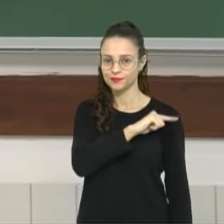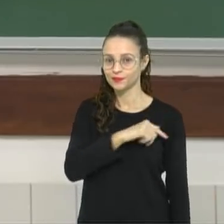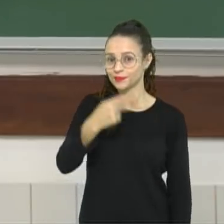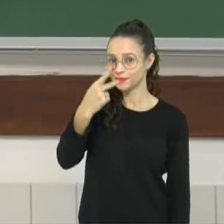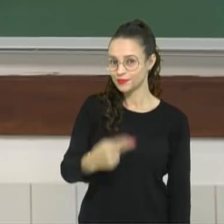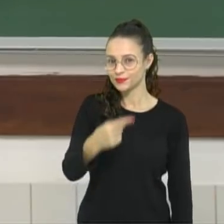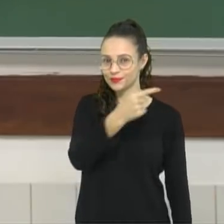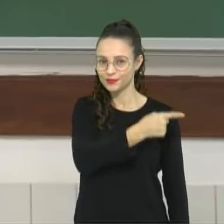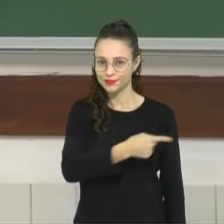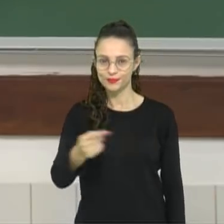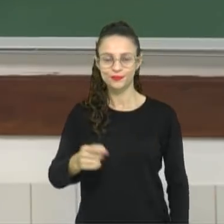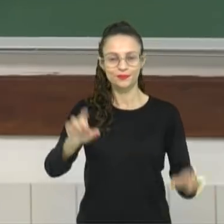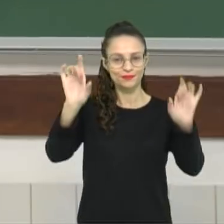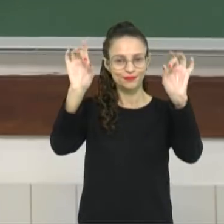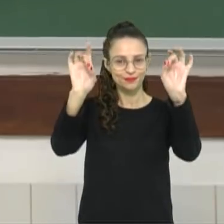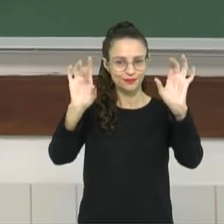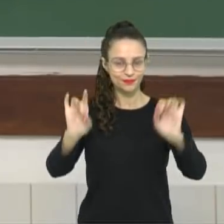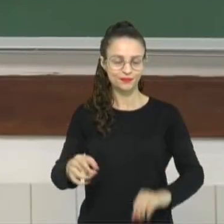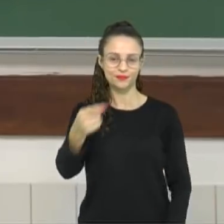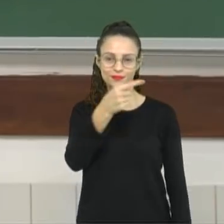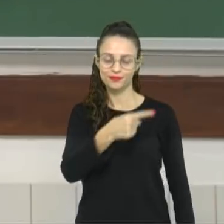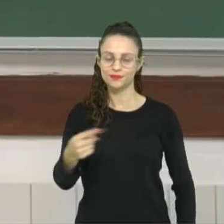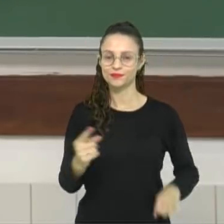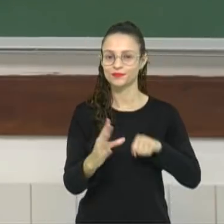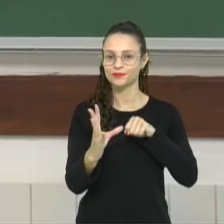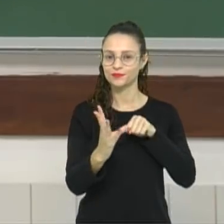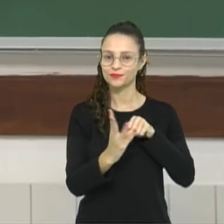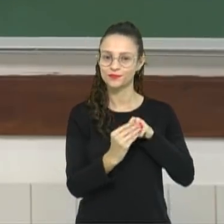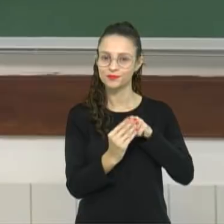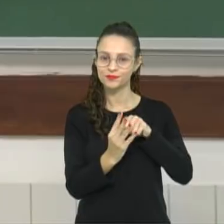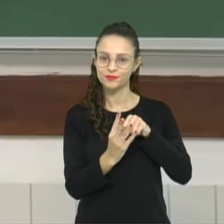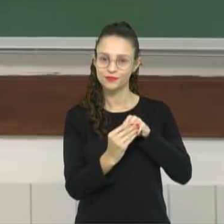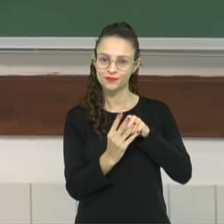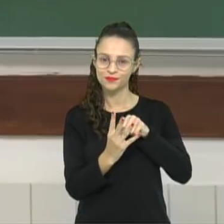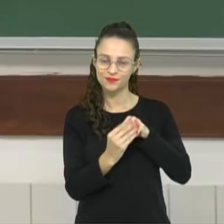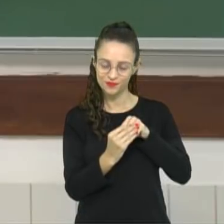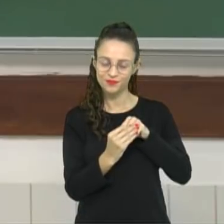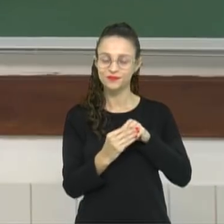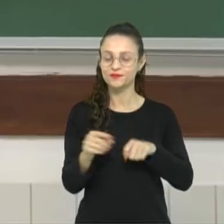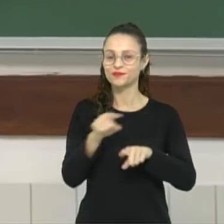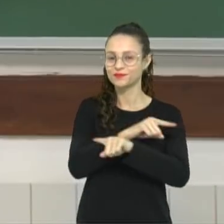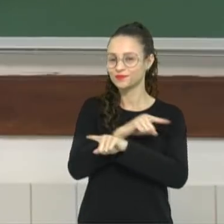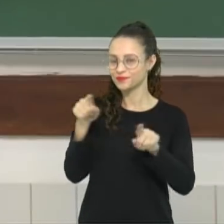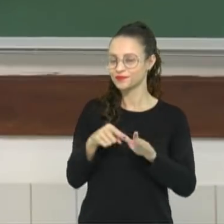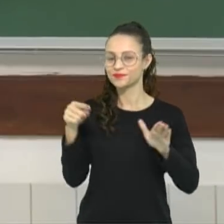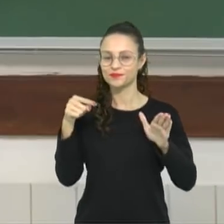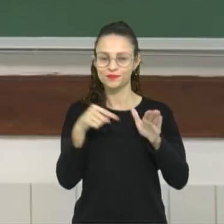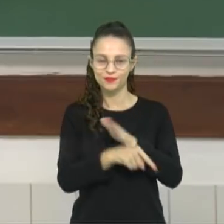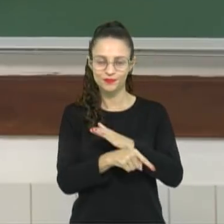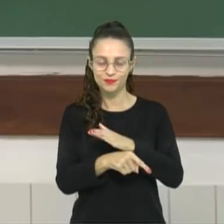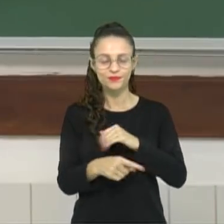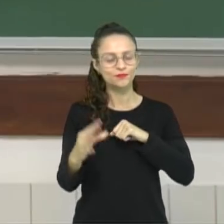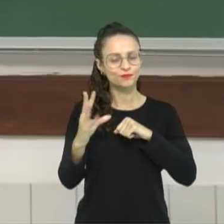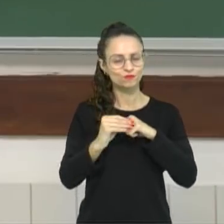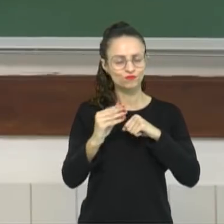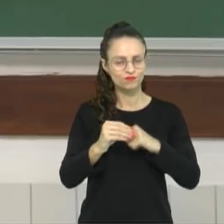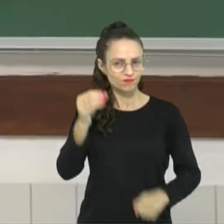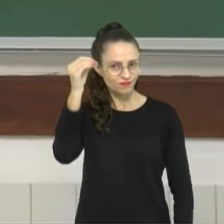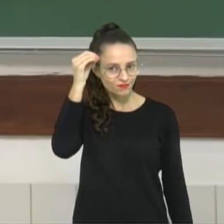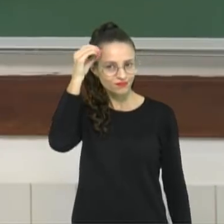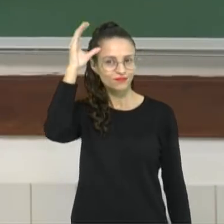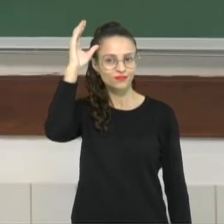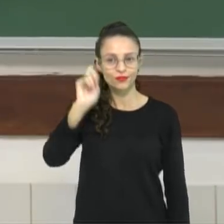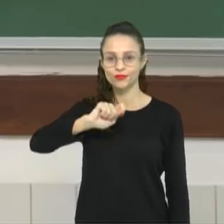a semana especial, então a semana do conhecimento, para que vocês aprofundem aí o conhecimento de vocês